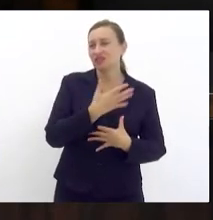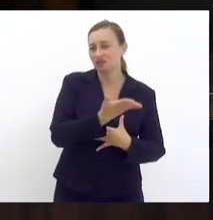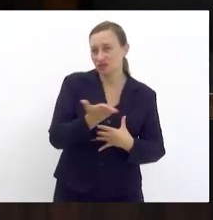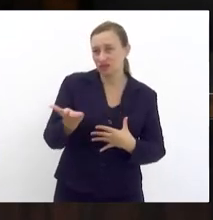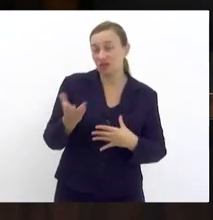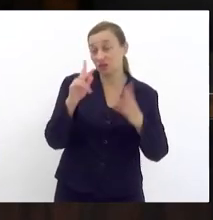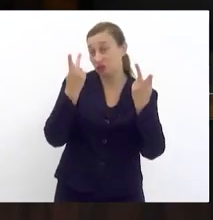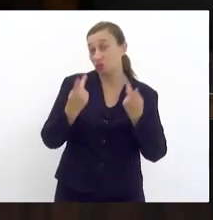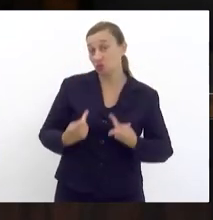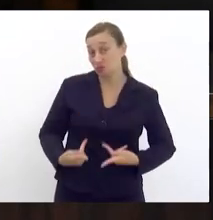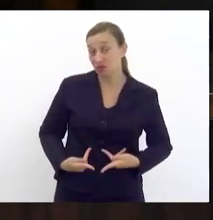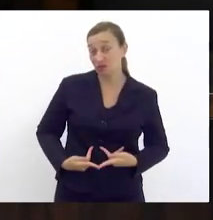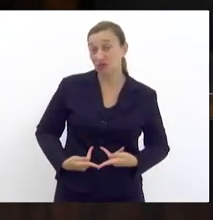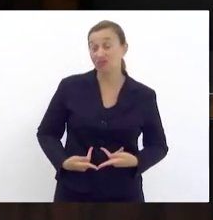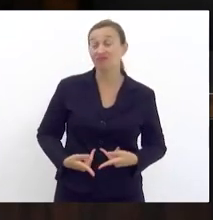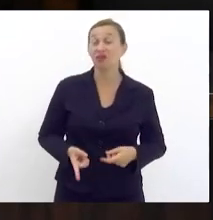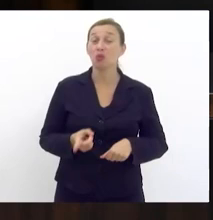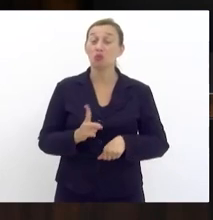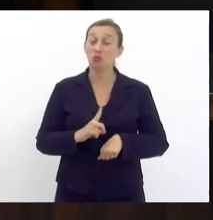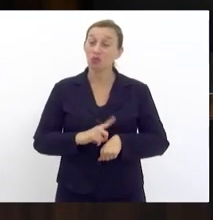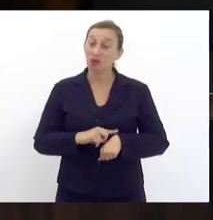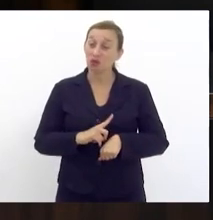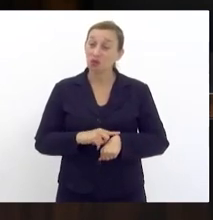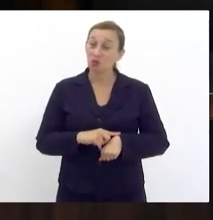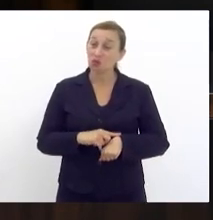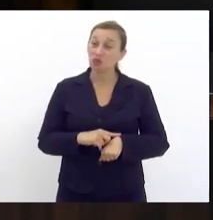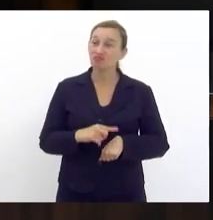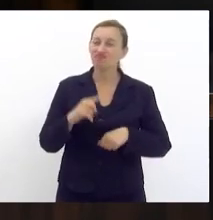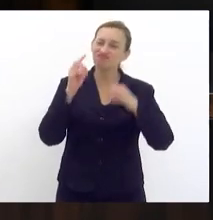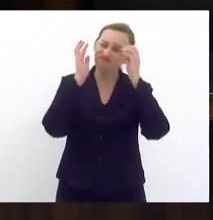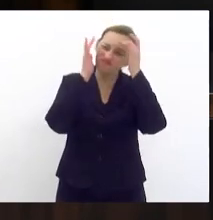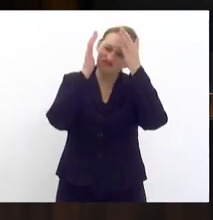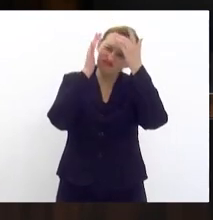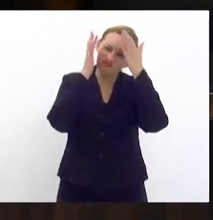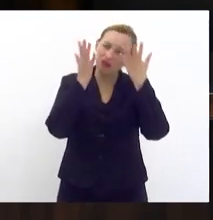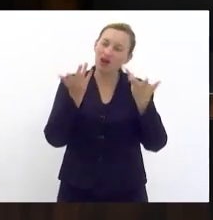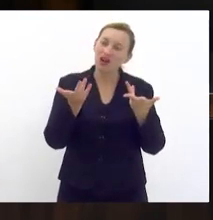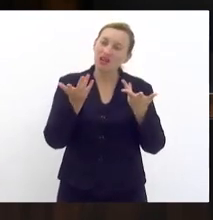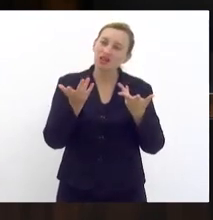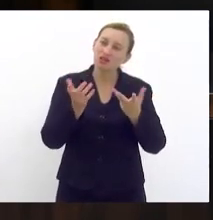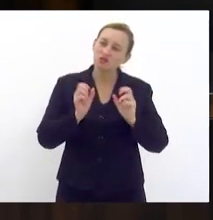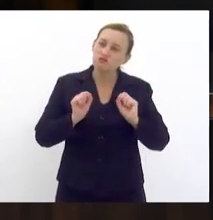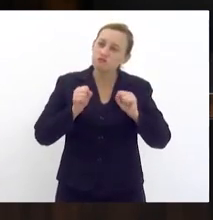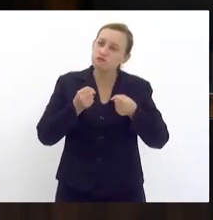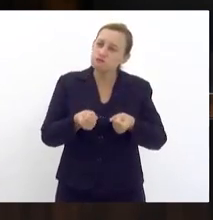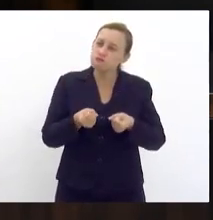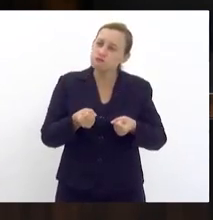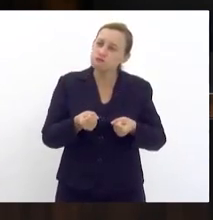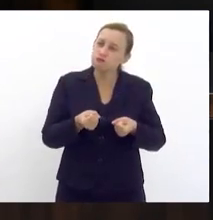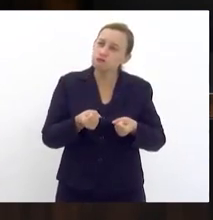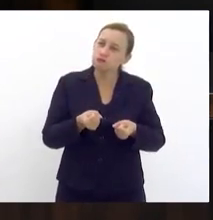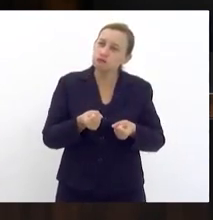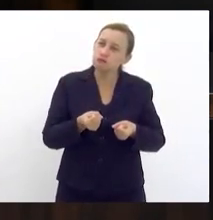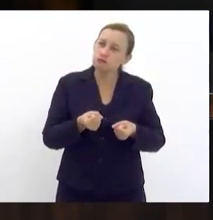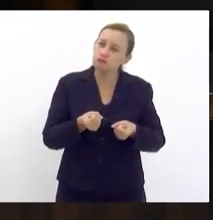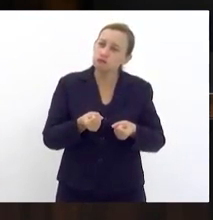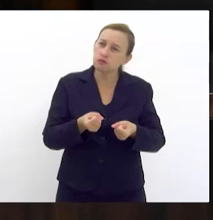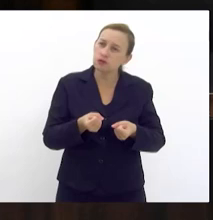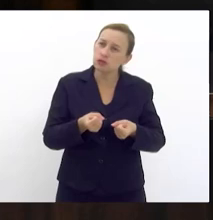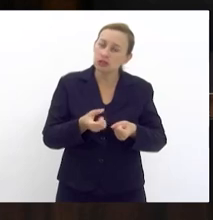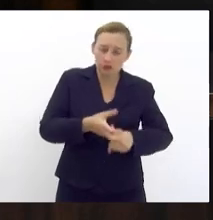humanos. Então, aquele momento que reflete, aquele momento de garra, aquele momento de querer